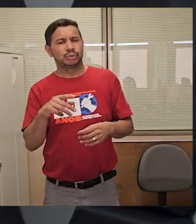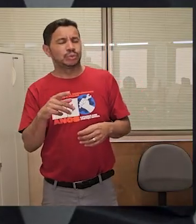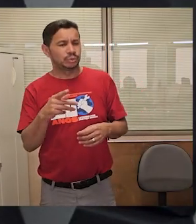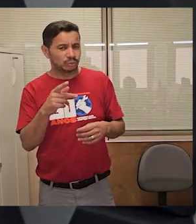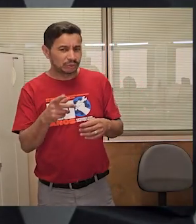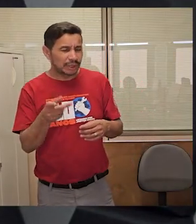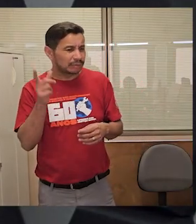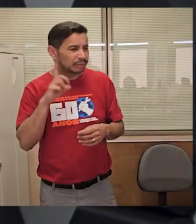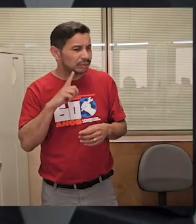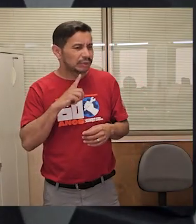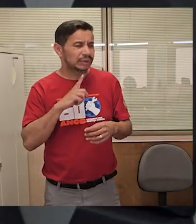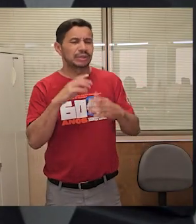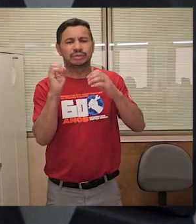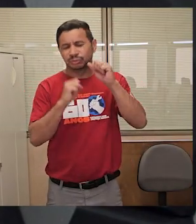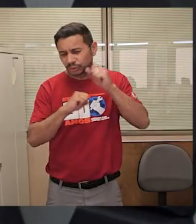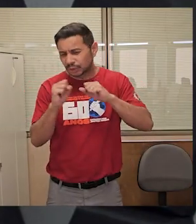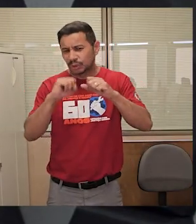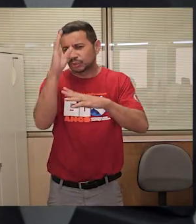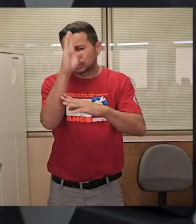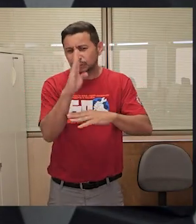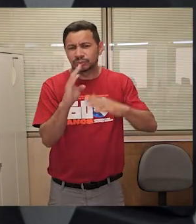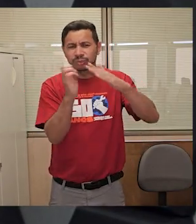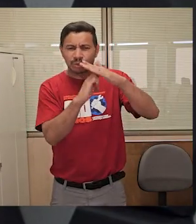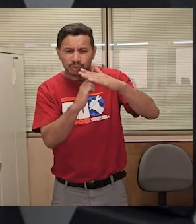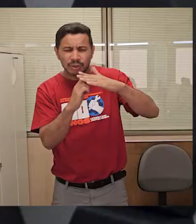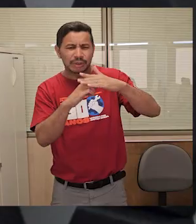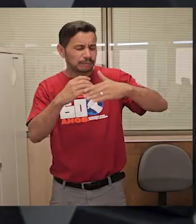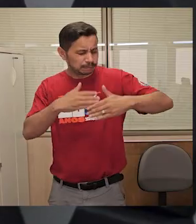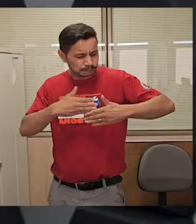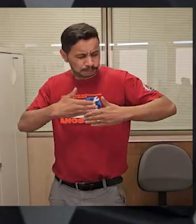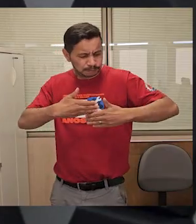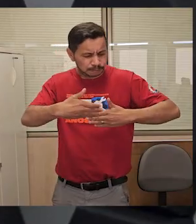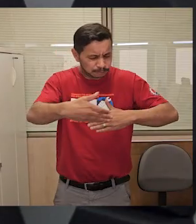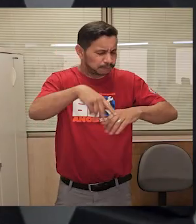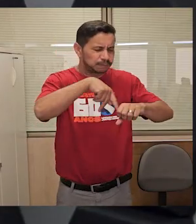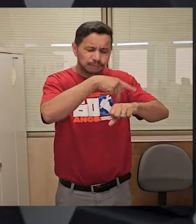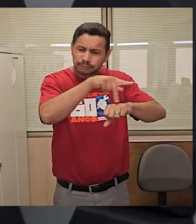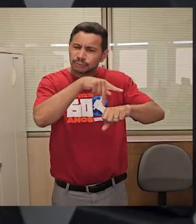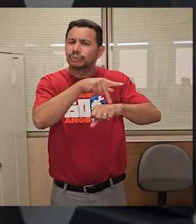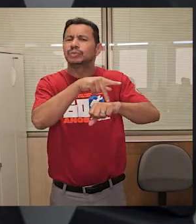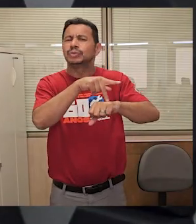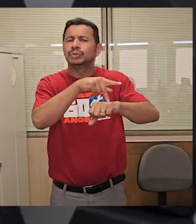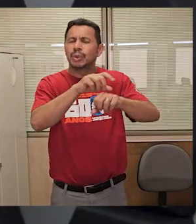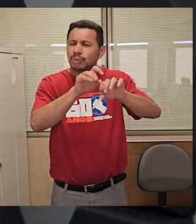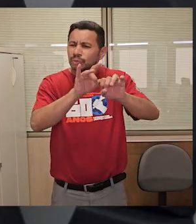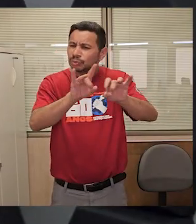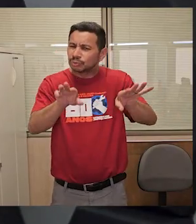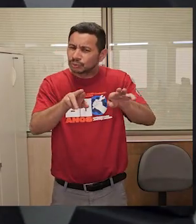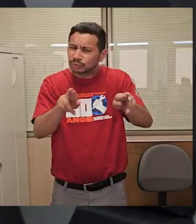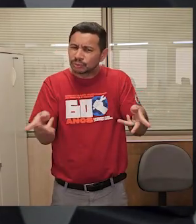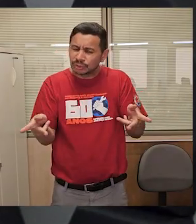né, da indústria brasileira, que é um carro-chefe, motor de qualquer país, né, do ponto de